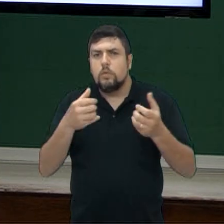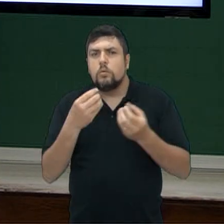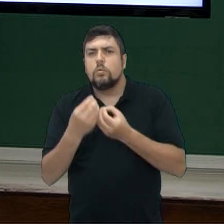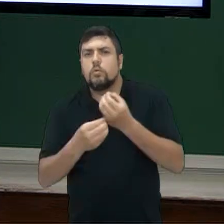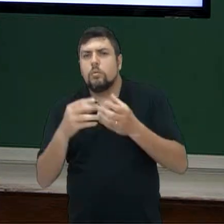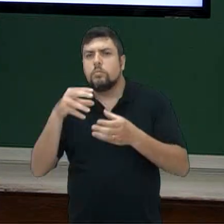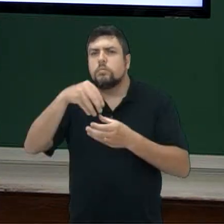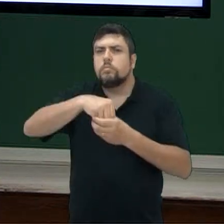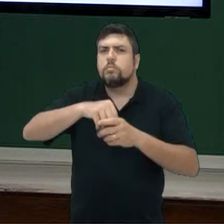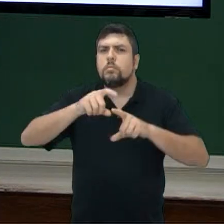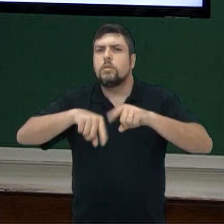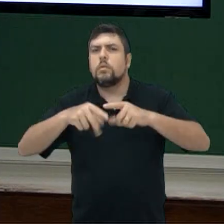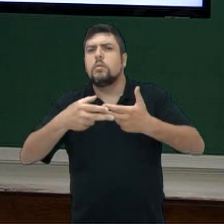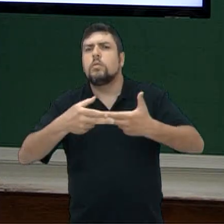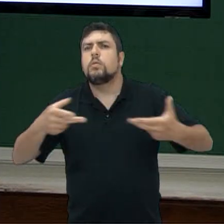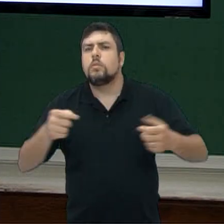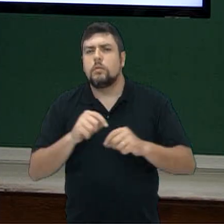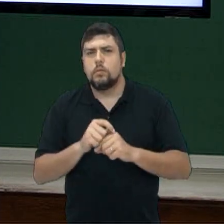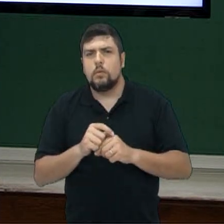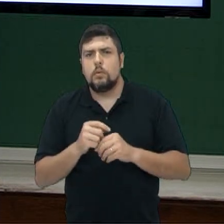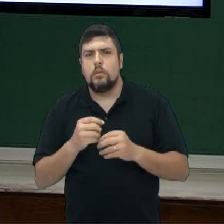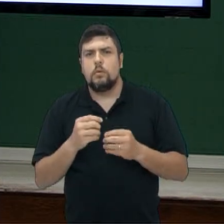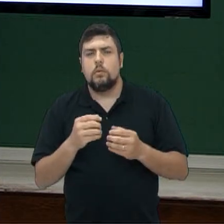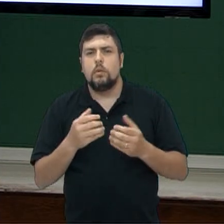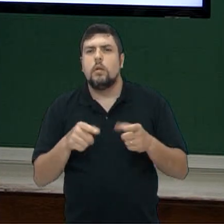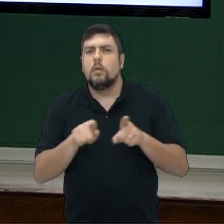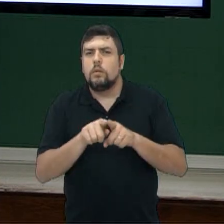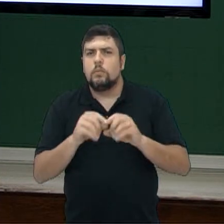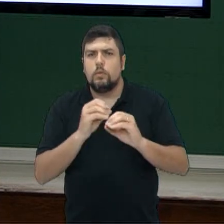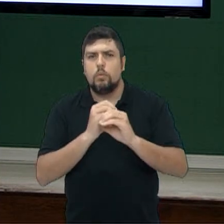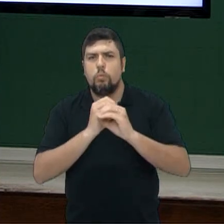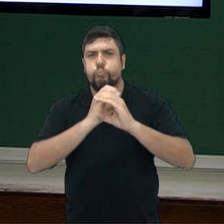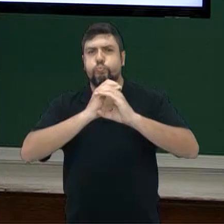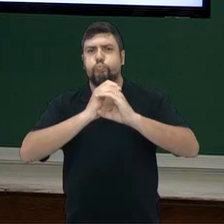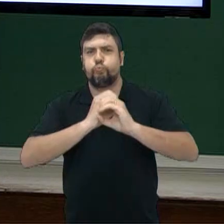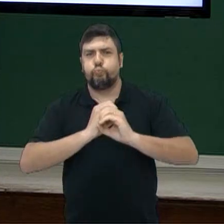do fio, a outra é a espessura e o comprimento do fio.